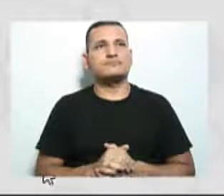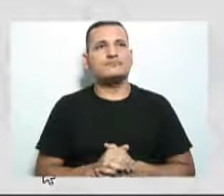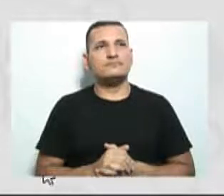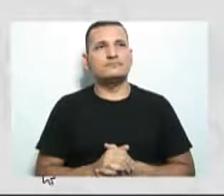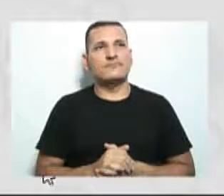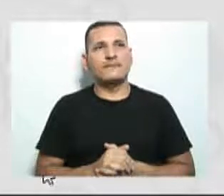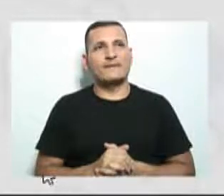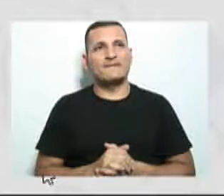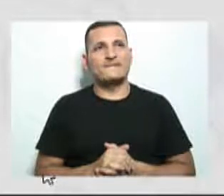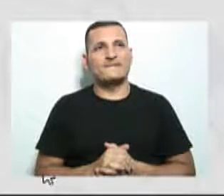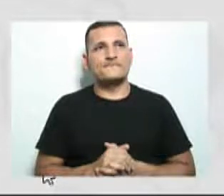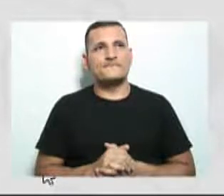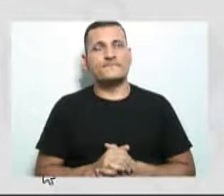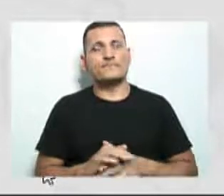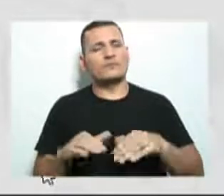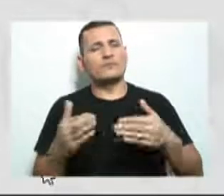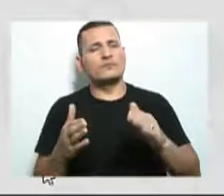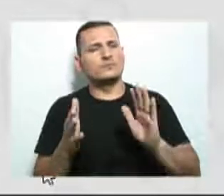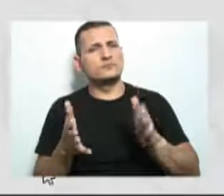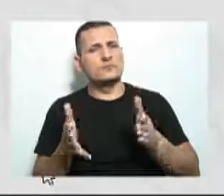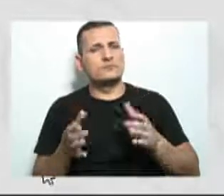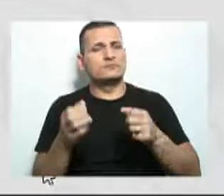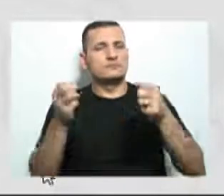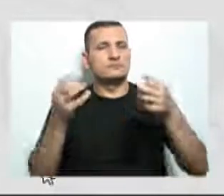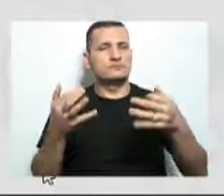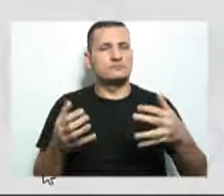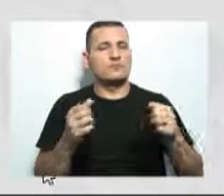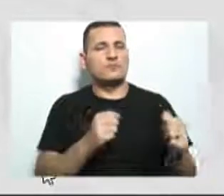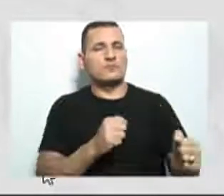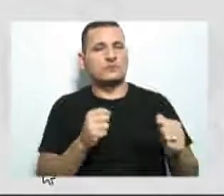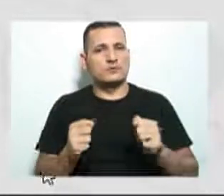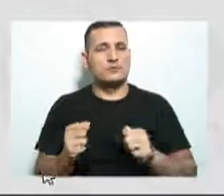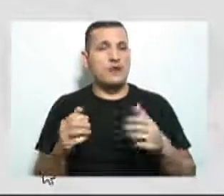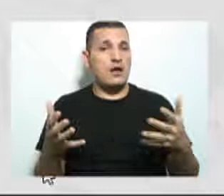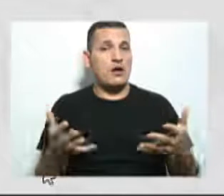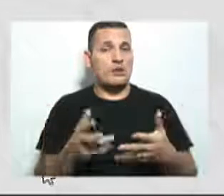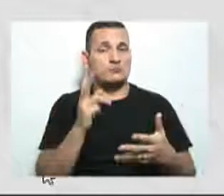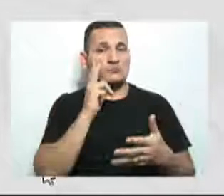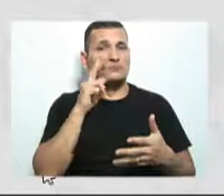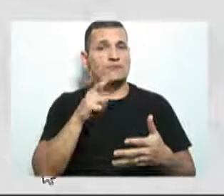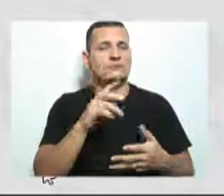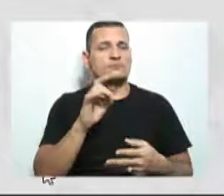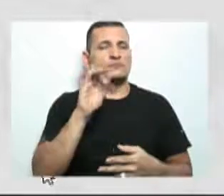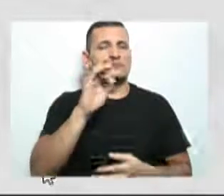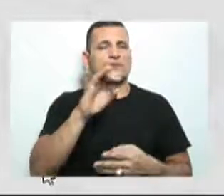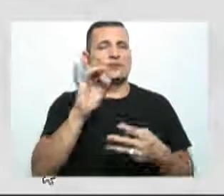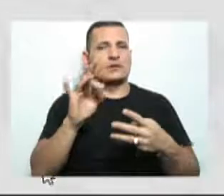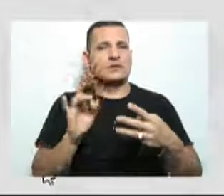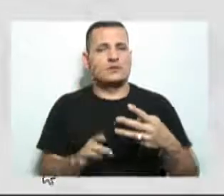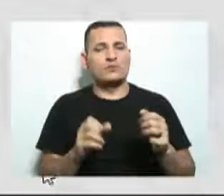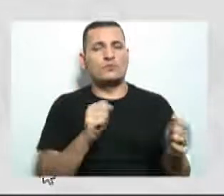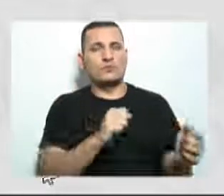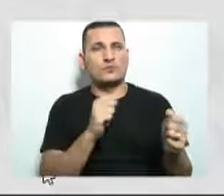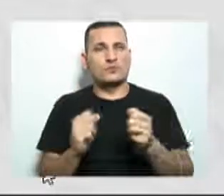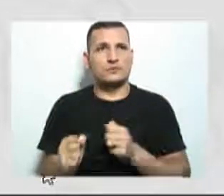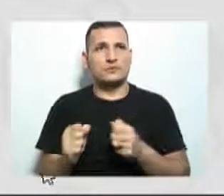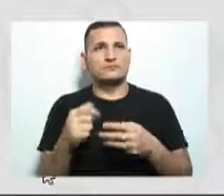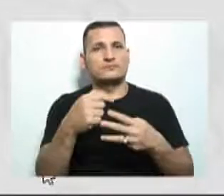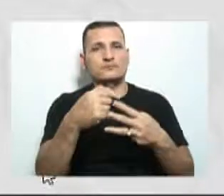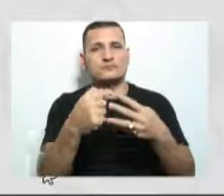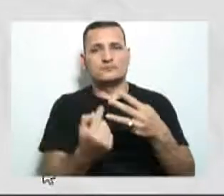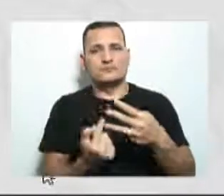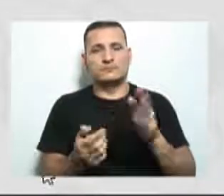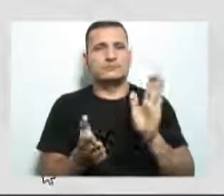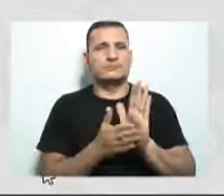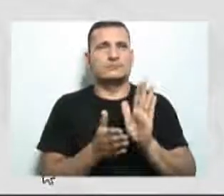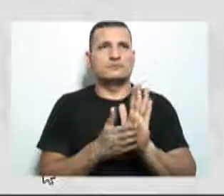já que se definiu o poder nas negociações, vejamos cada um dos 3 poderes, né, propostos